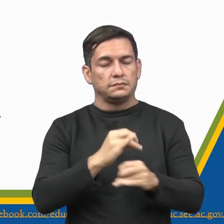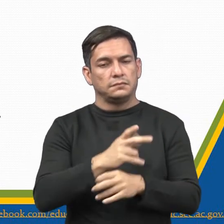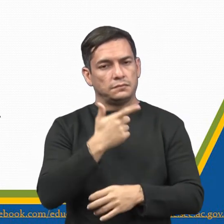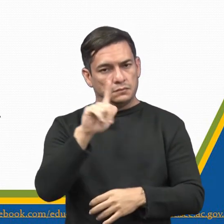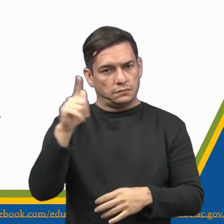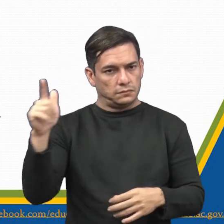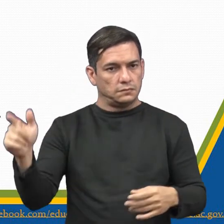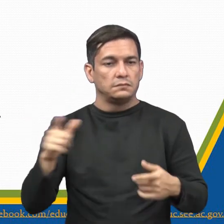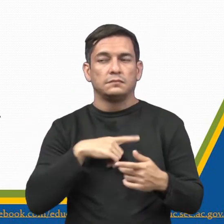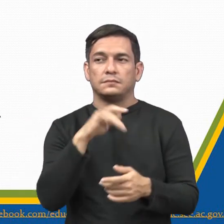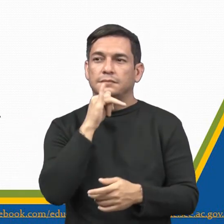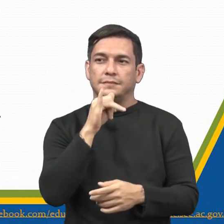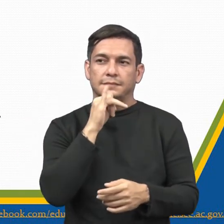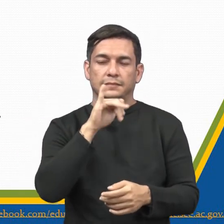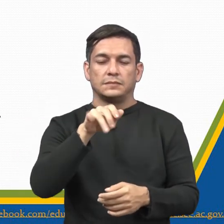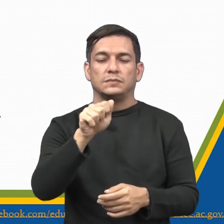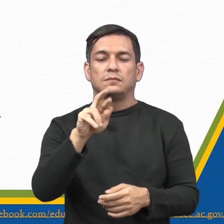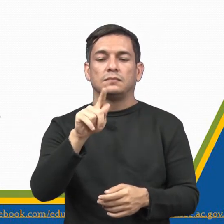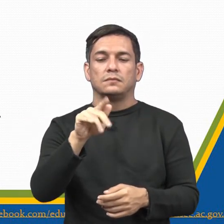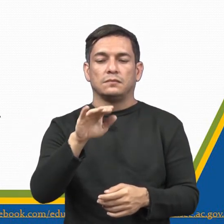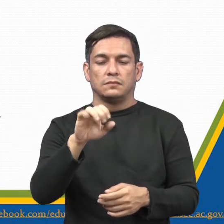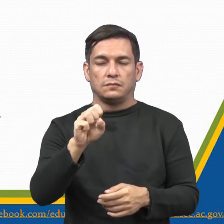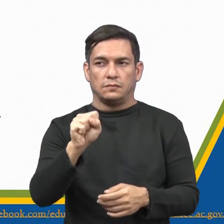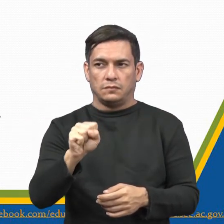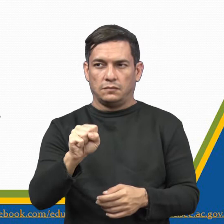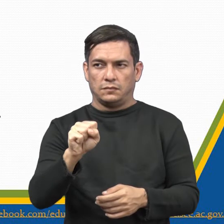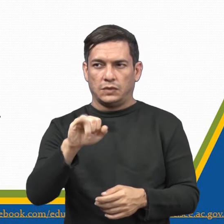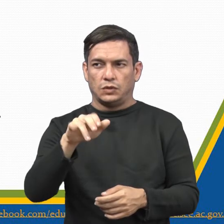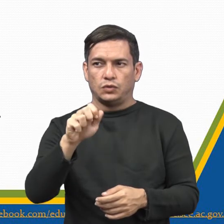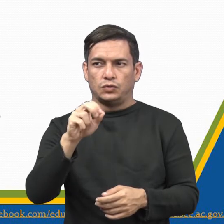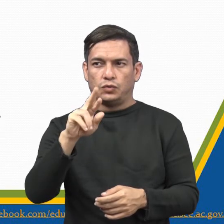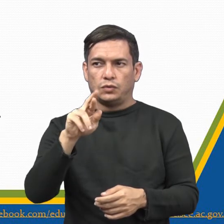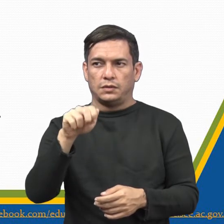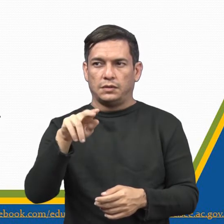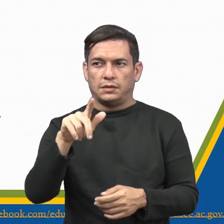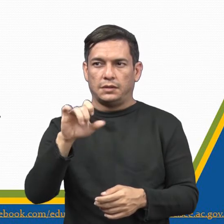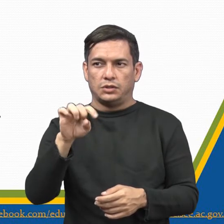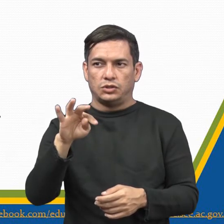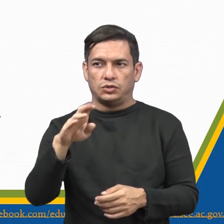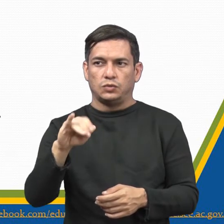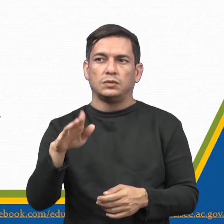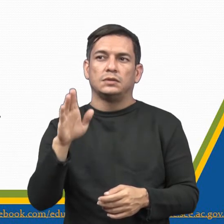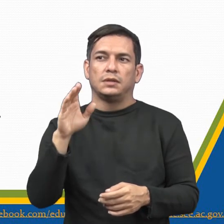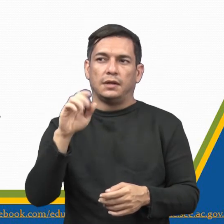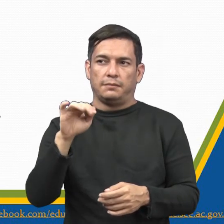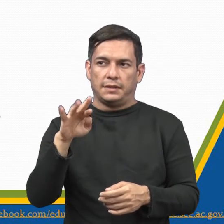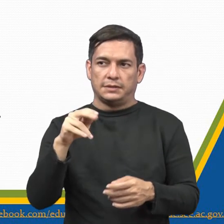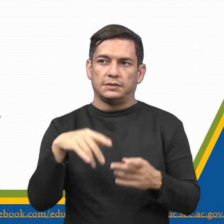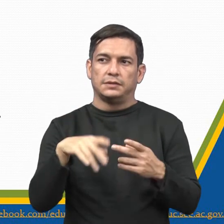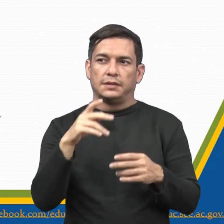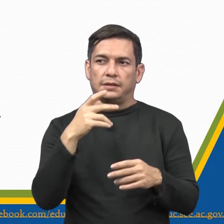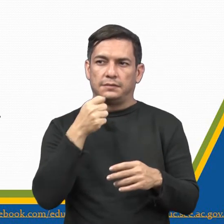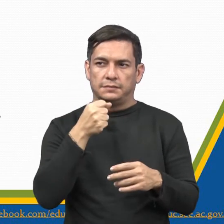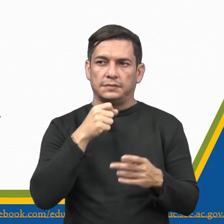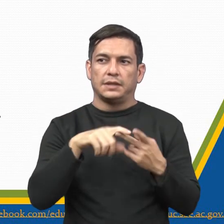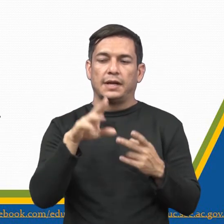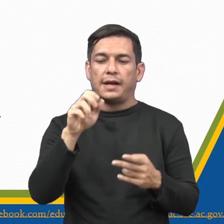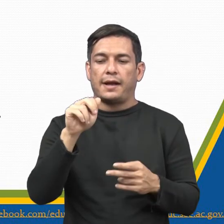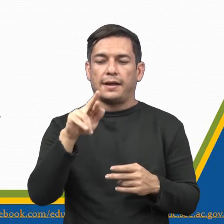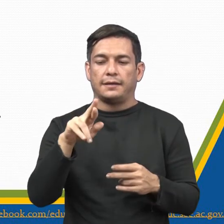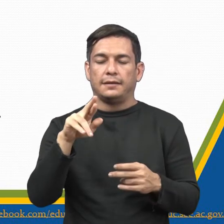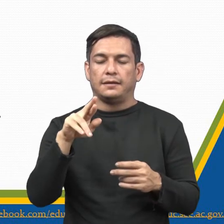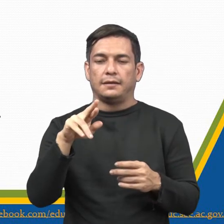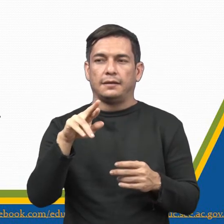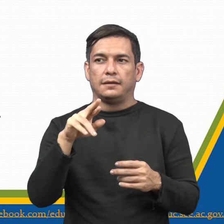outros. Exemplo de jargões jornalísticos, Cabeça, quer dizer chamada para a matéria. Cair, deixar de publicar